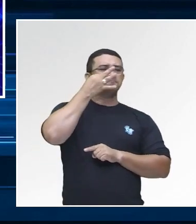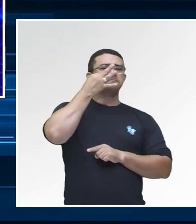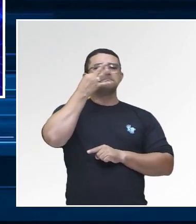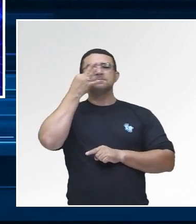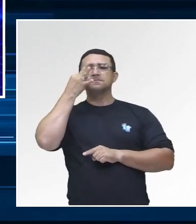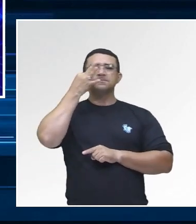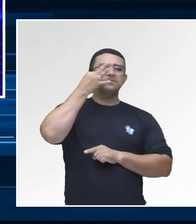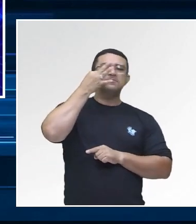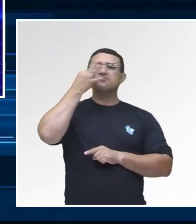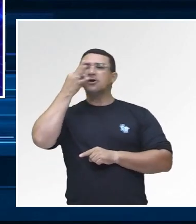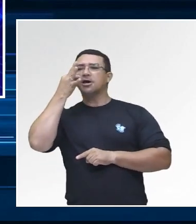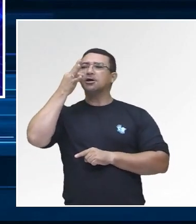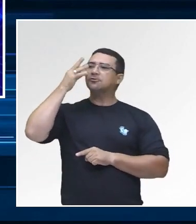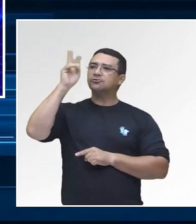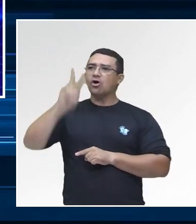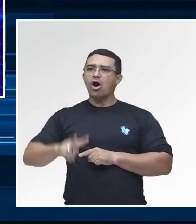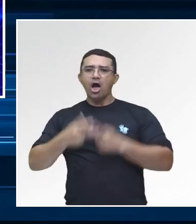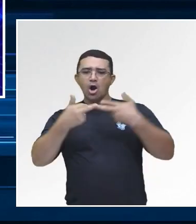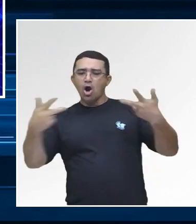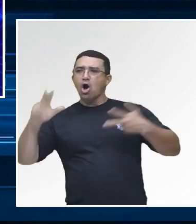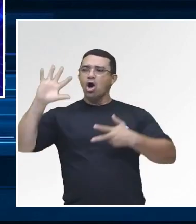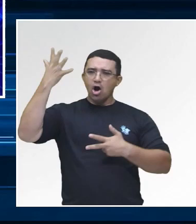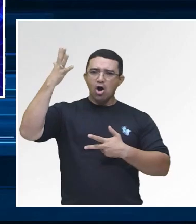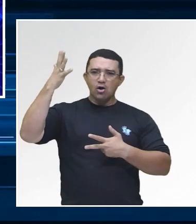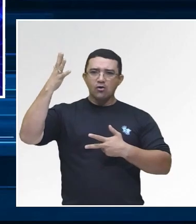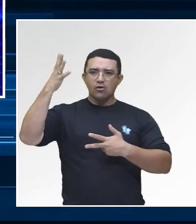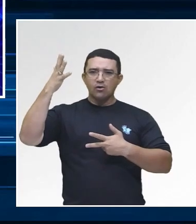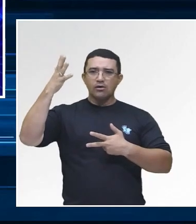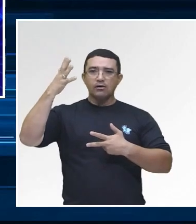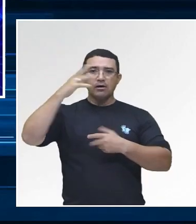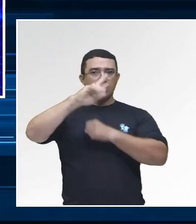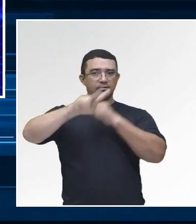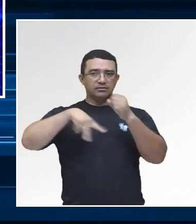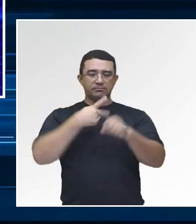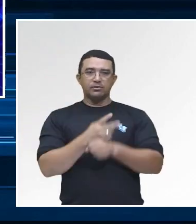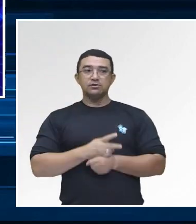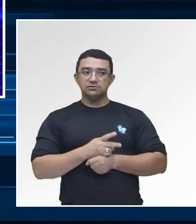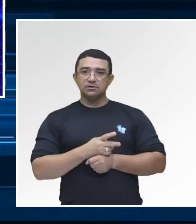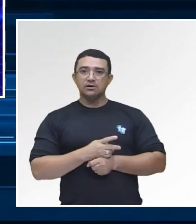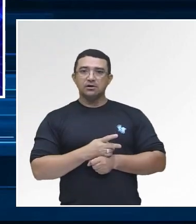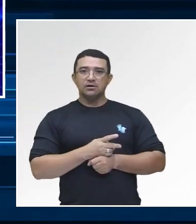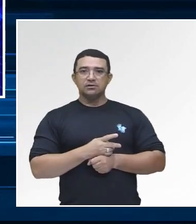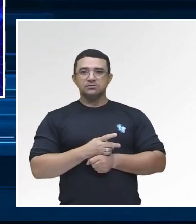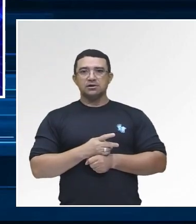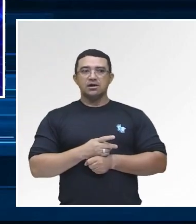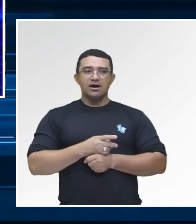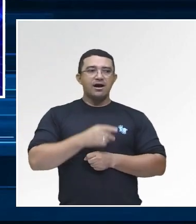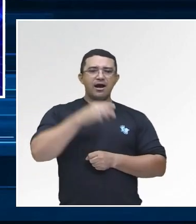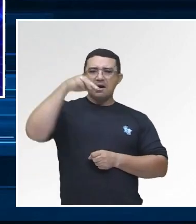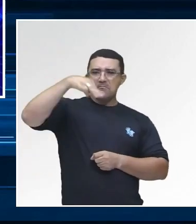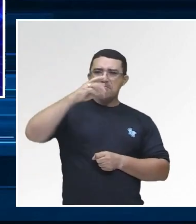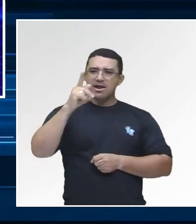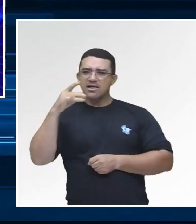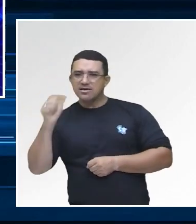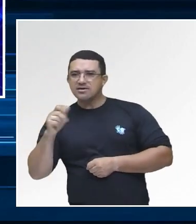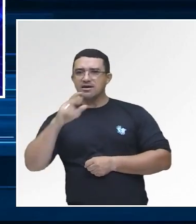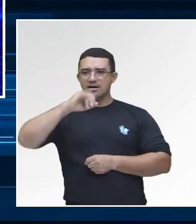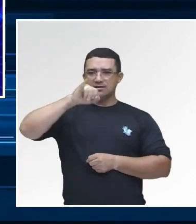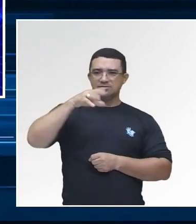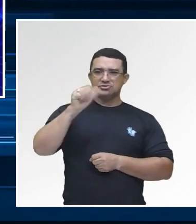Só vendo os acontecimentos, aí depois foi dizer, olha, o João e a Maria estavam fazendo